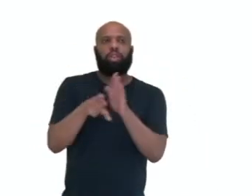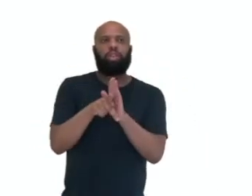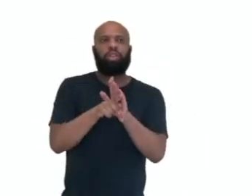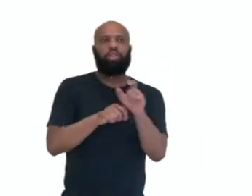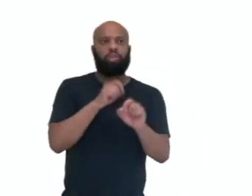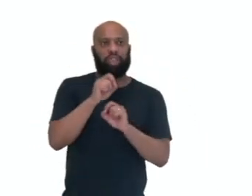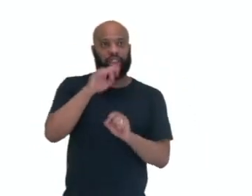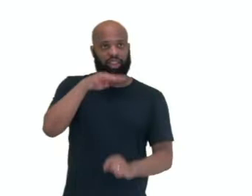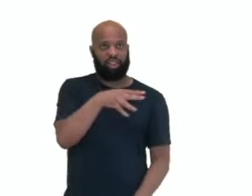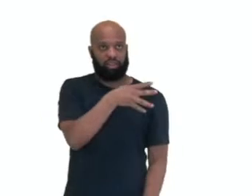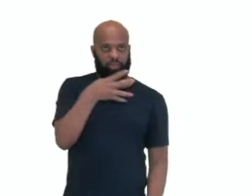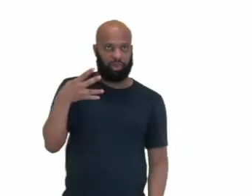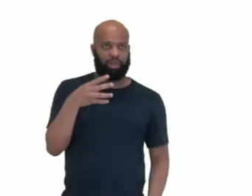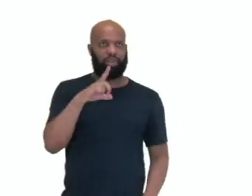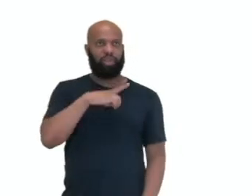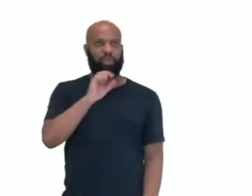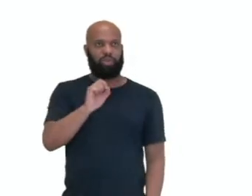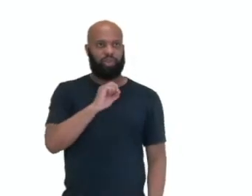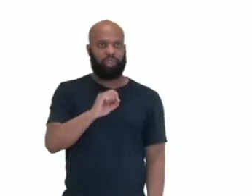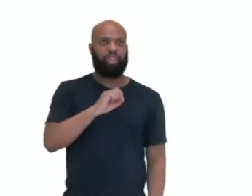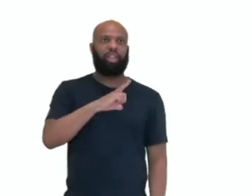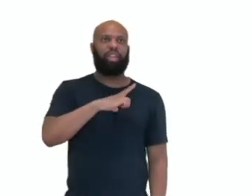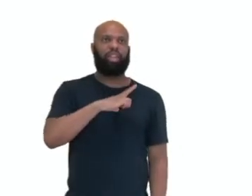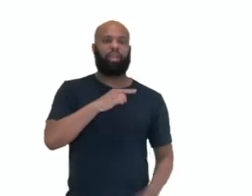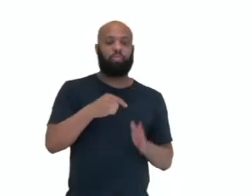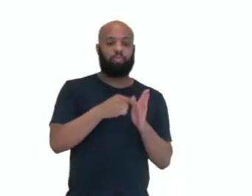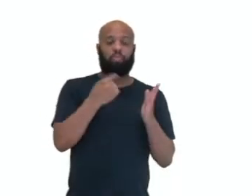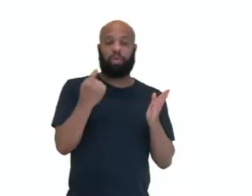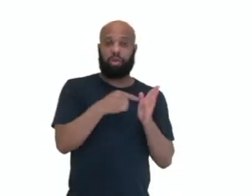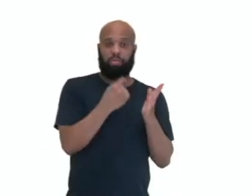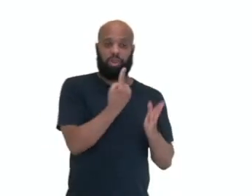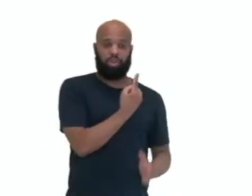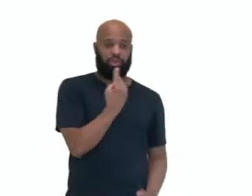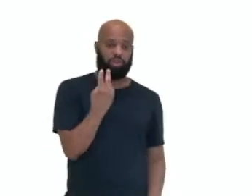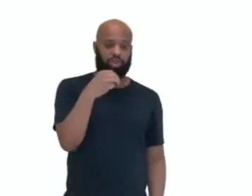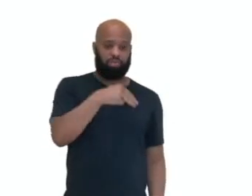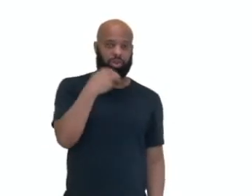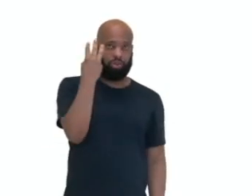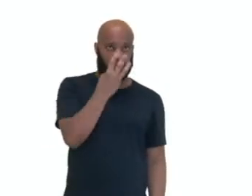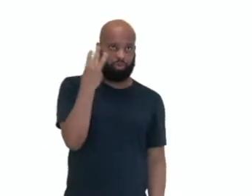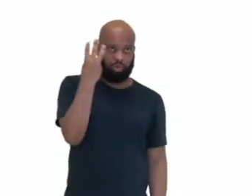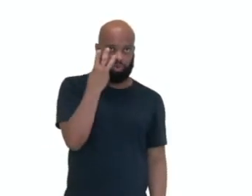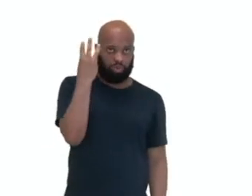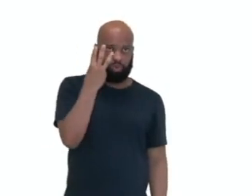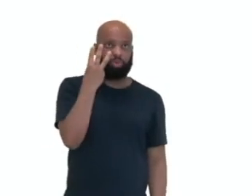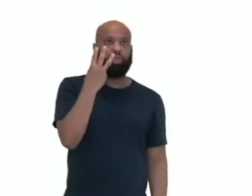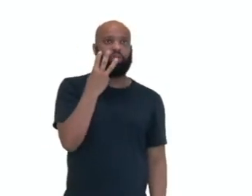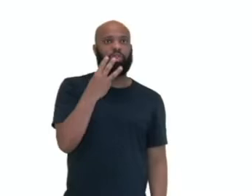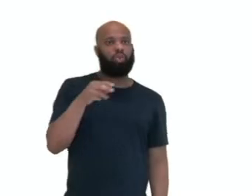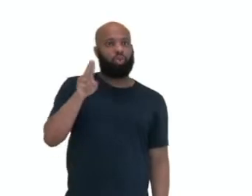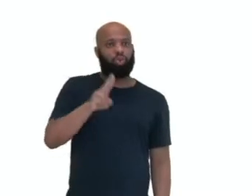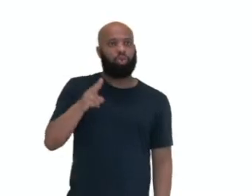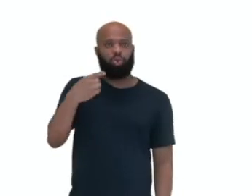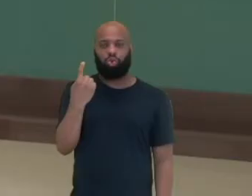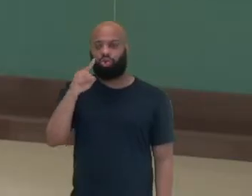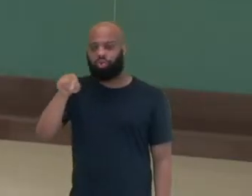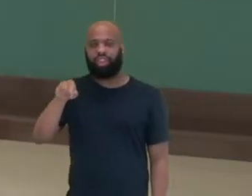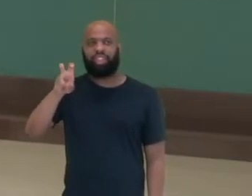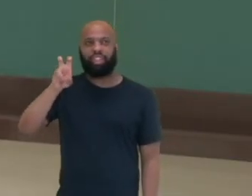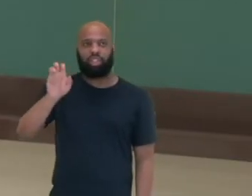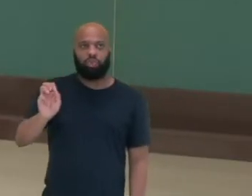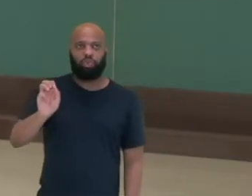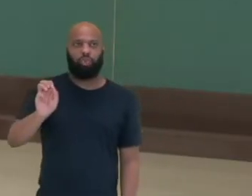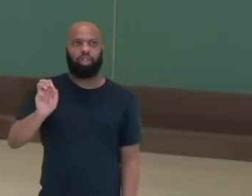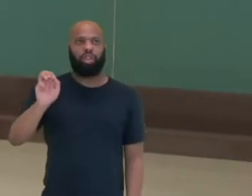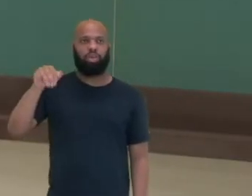a seguinte tabela. Olha lá, então, pelos primeiros 12 metros cúbicos fornecidos,